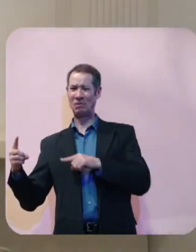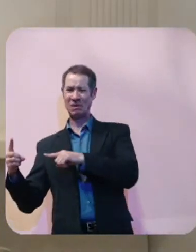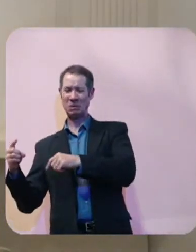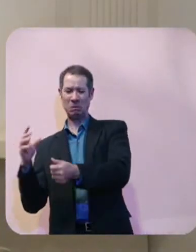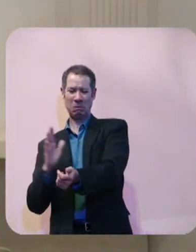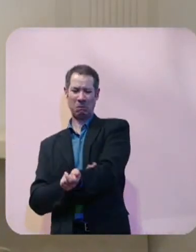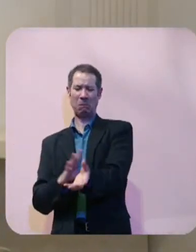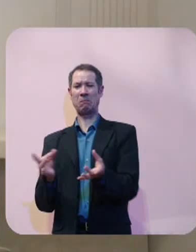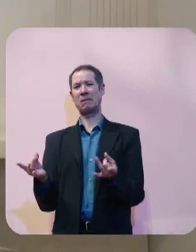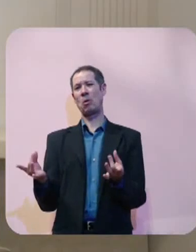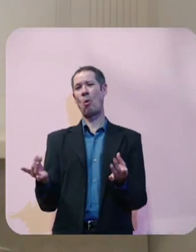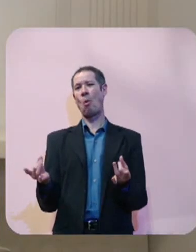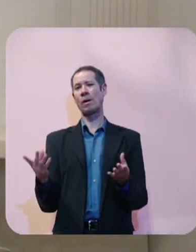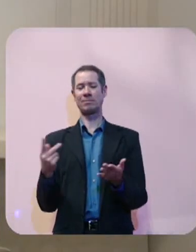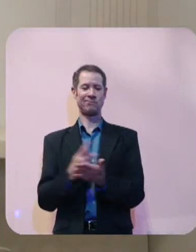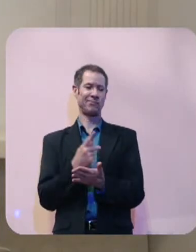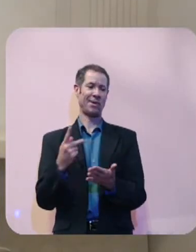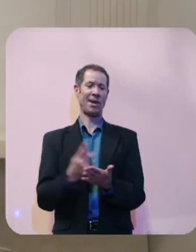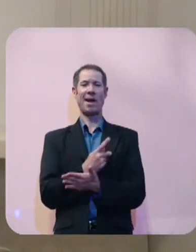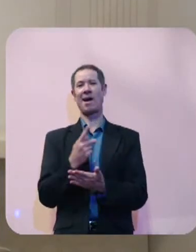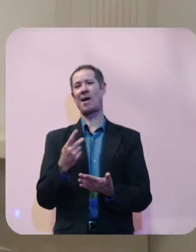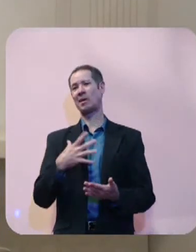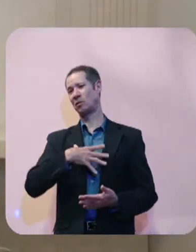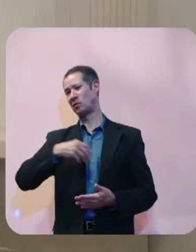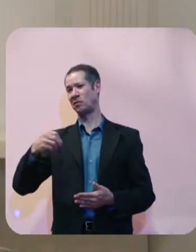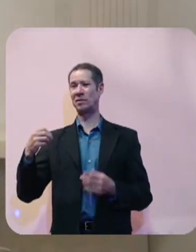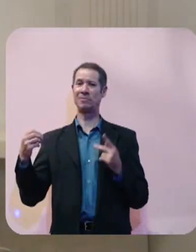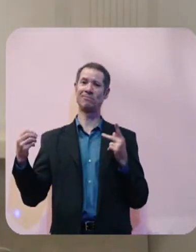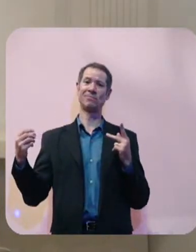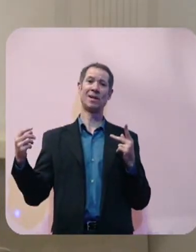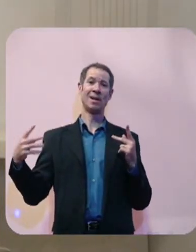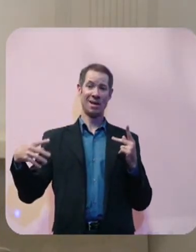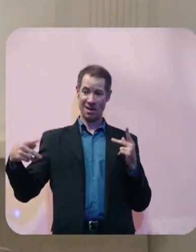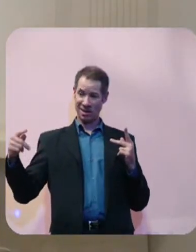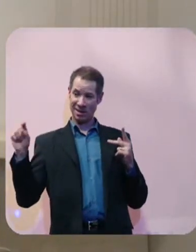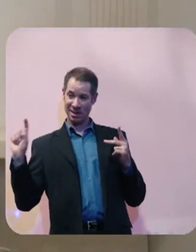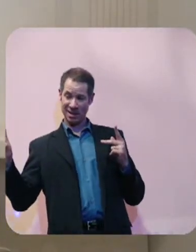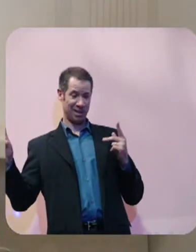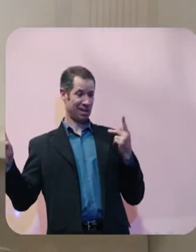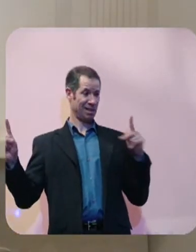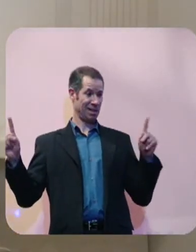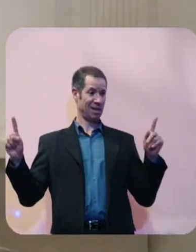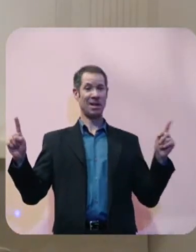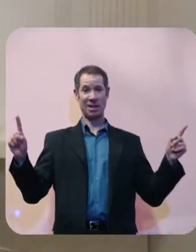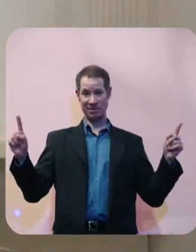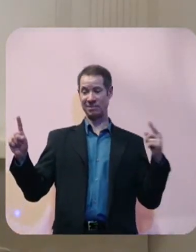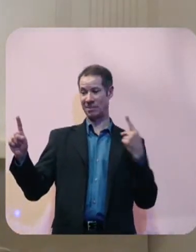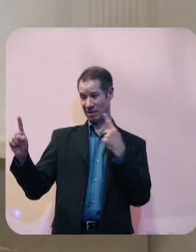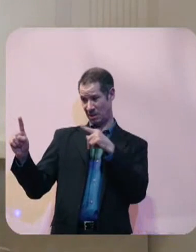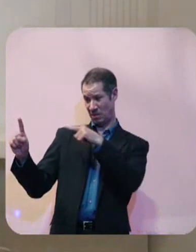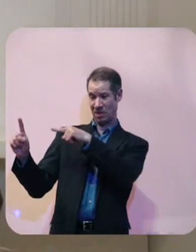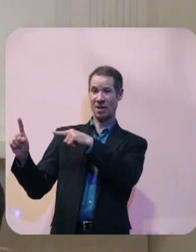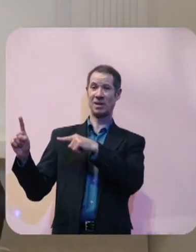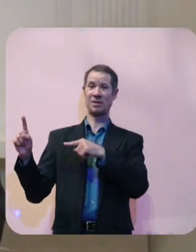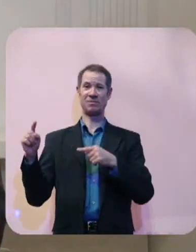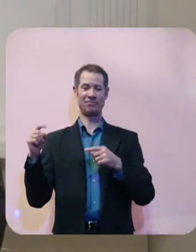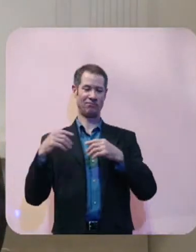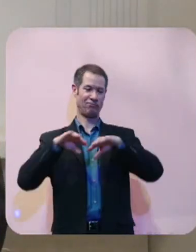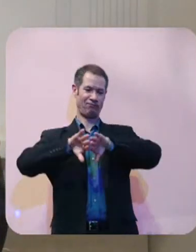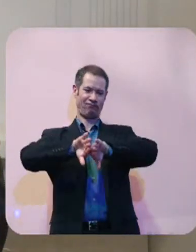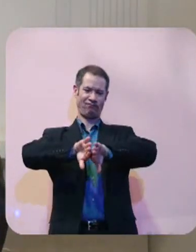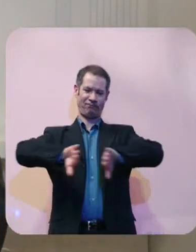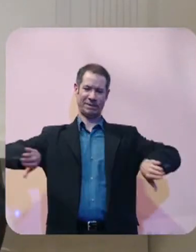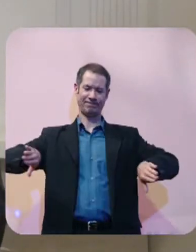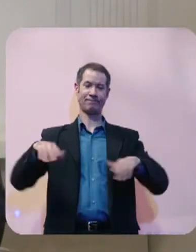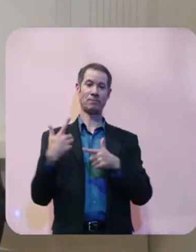drogas, tanta coisa errada, tanta situação que eles tinham rompido de vez. E uma das coisas mais